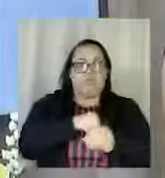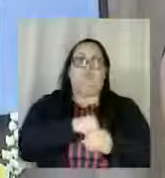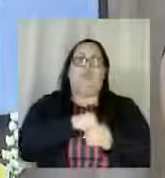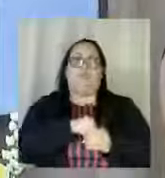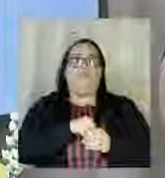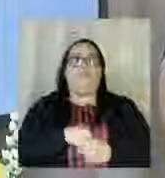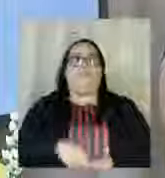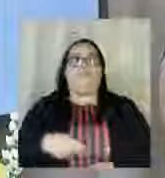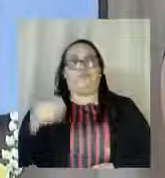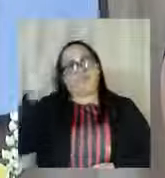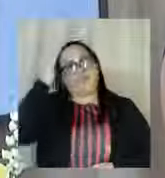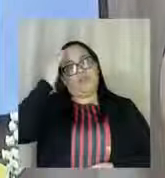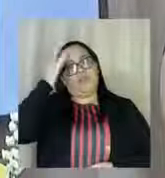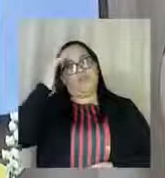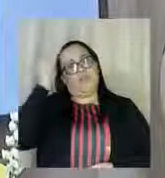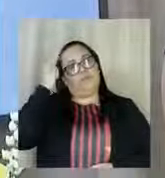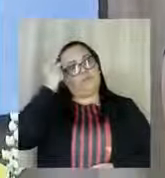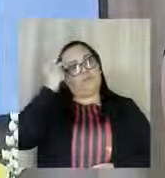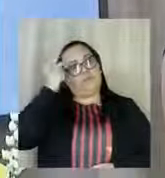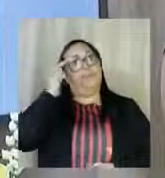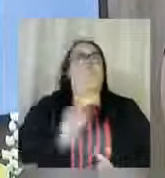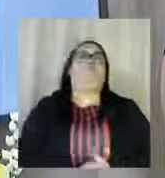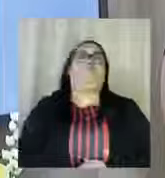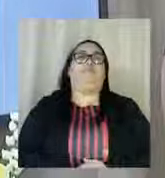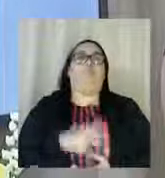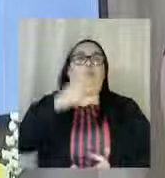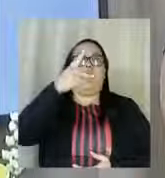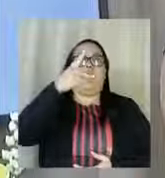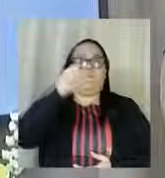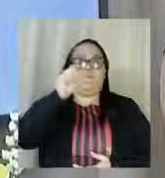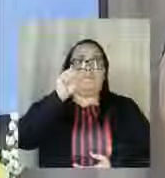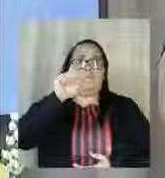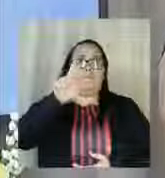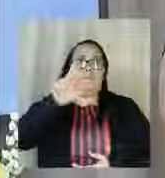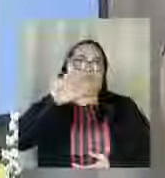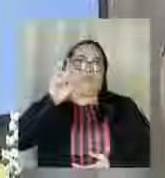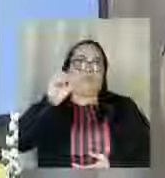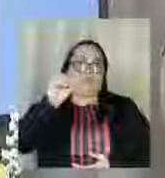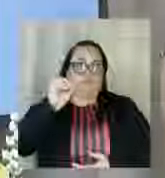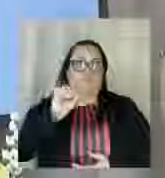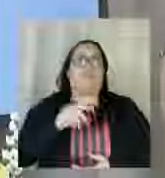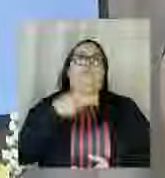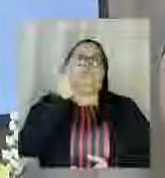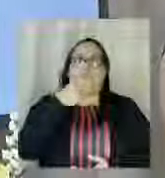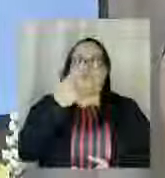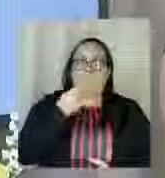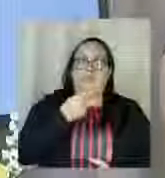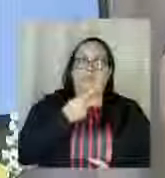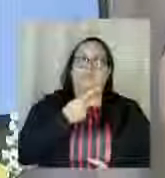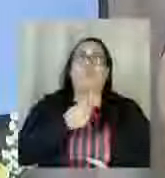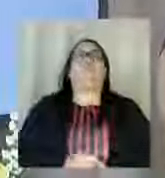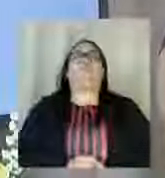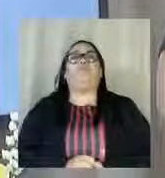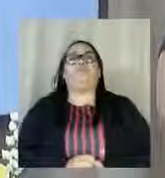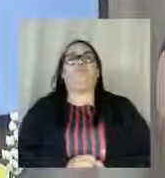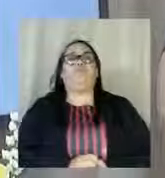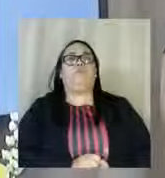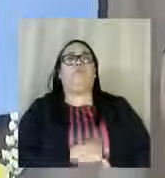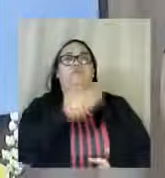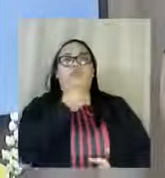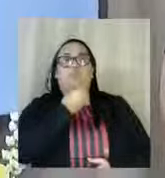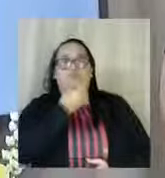rico em saberes. Né? Paulo Freire já dizia, ninguém é melhor do que ninguém, ninguém sabe mais do que ninguém. Os